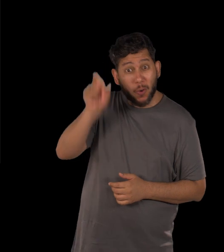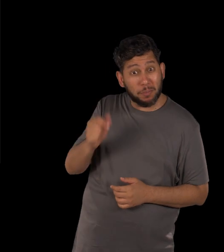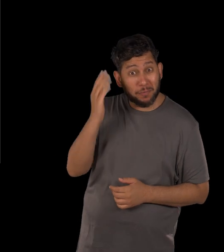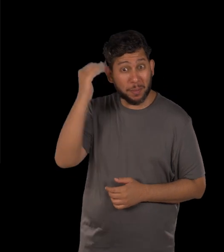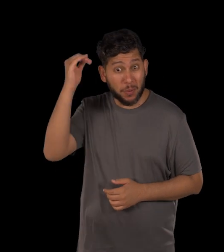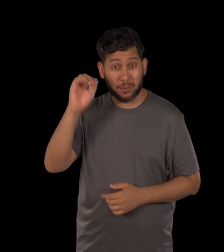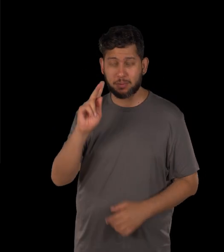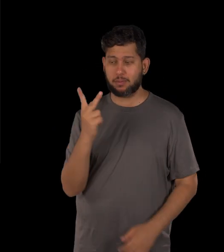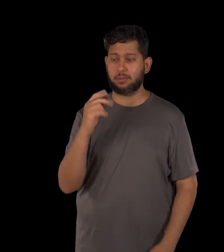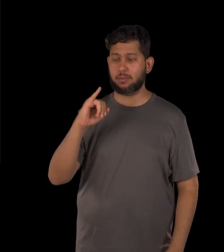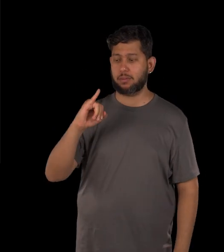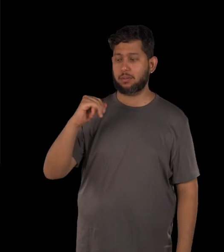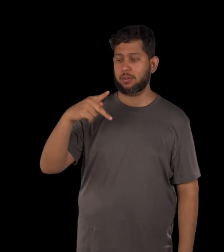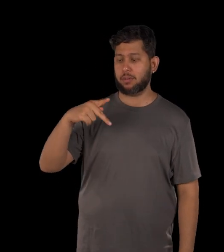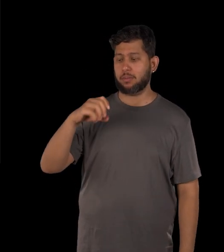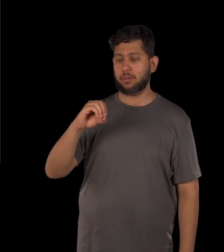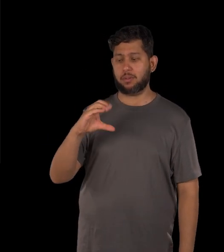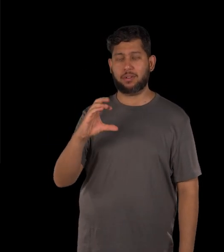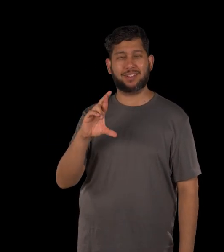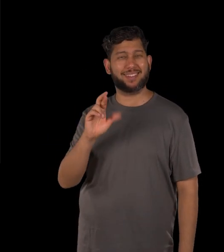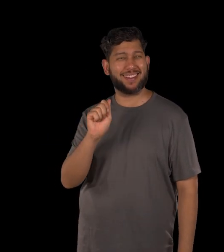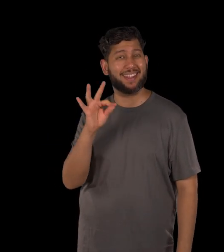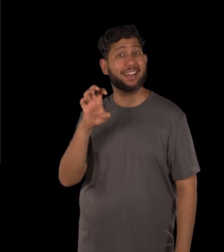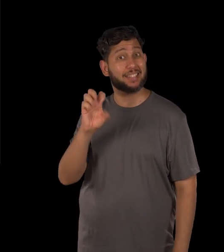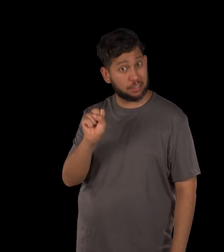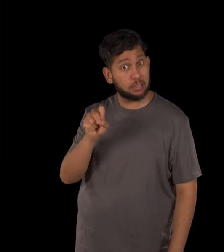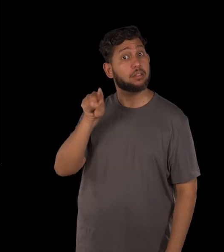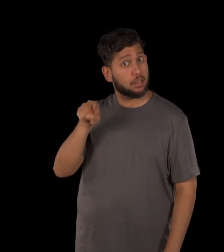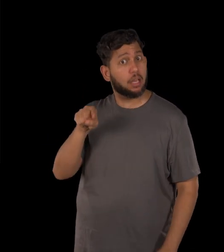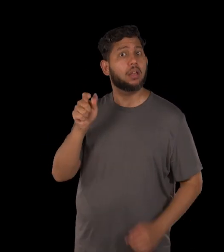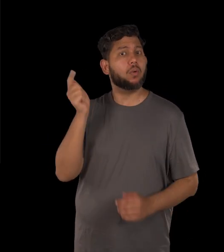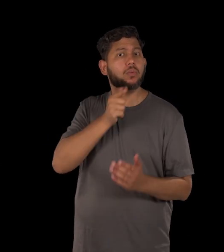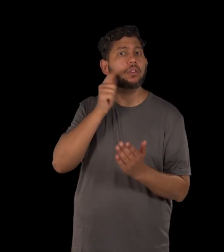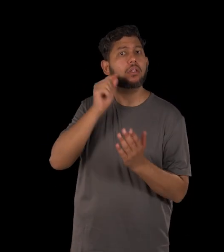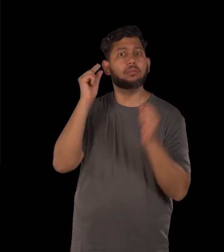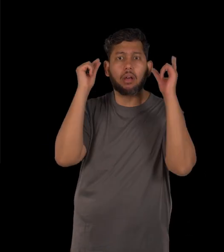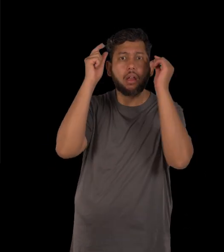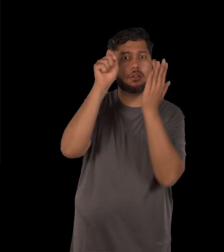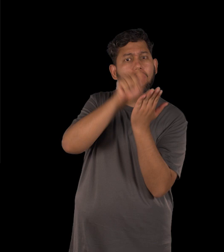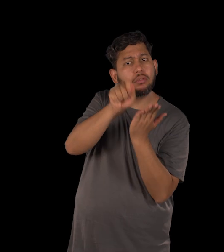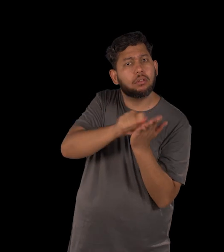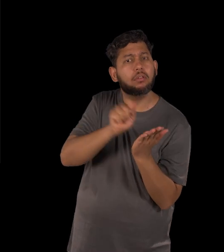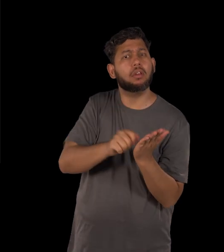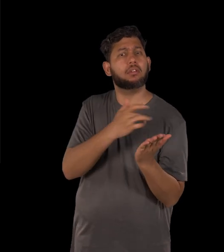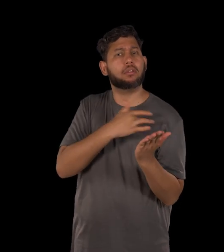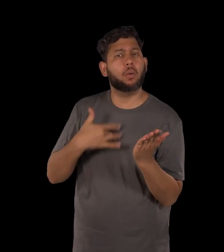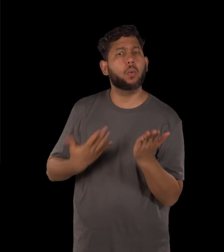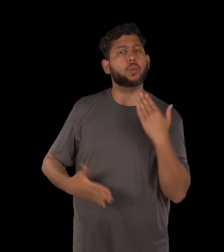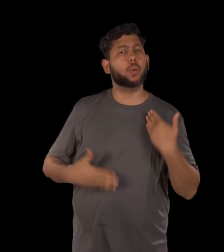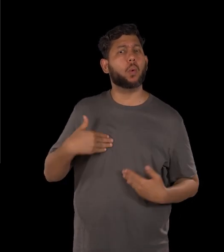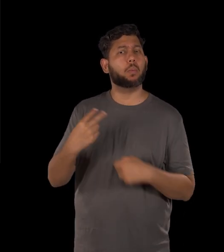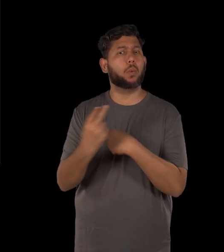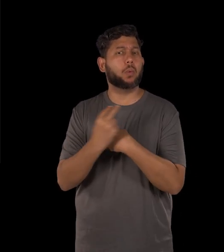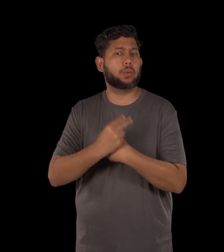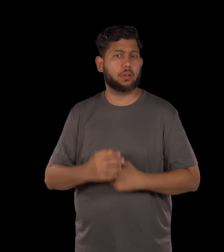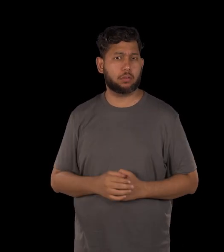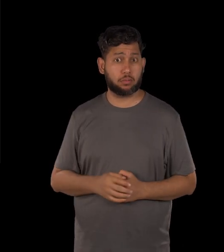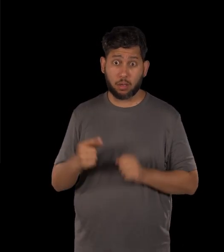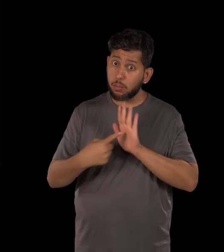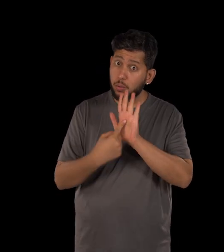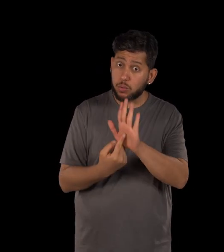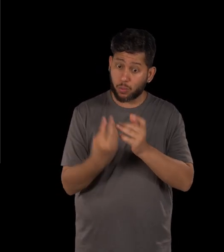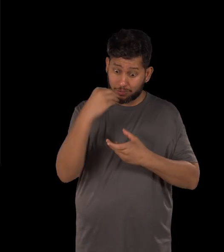Hipócrates. Ele escreveu vários tratados sobre saúde e cuidados com o corpo. Lançou a ideia dos